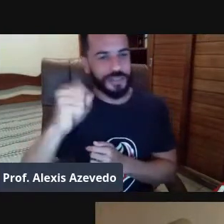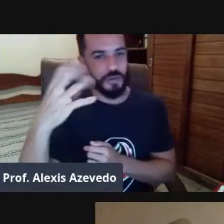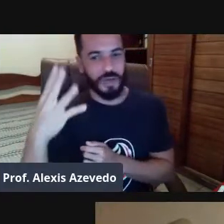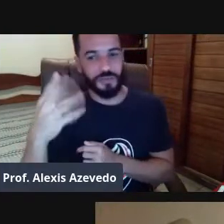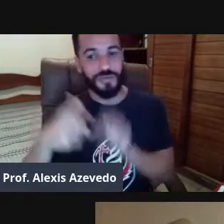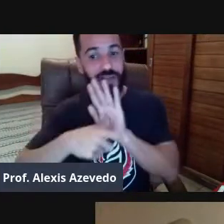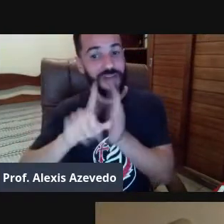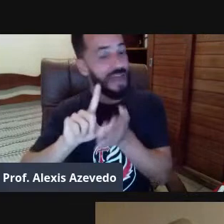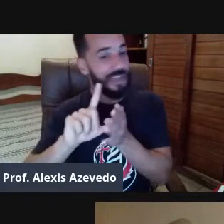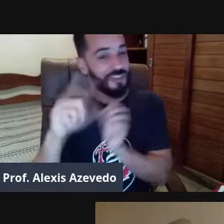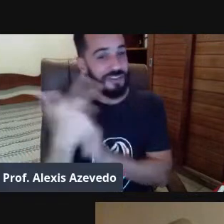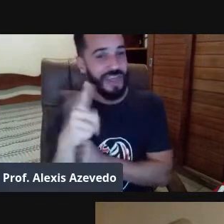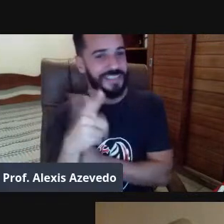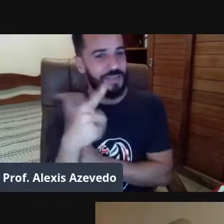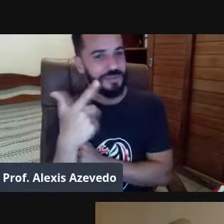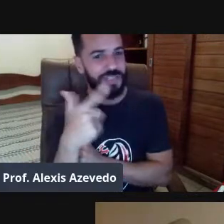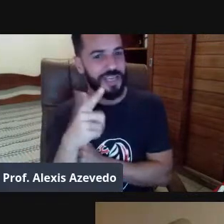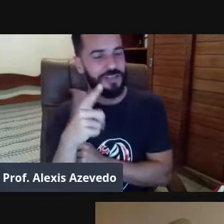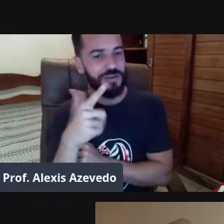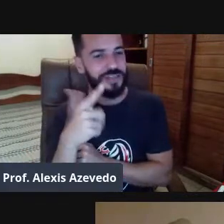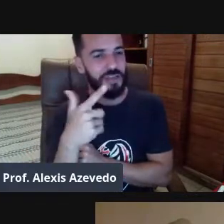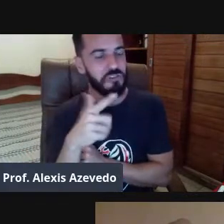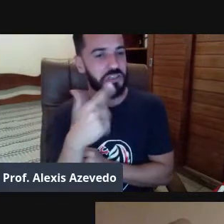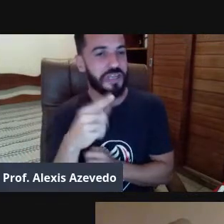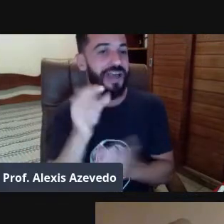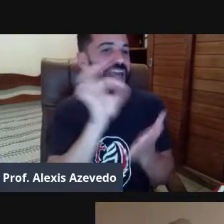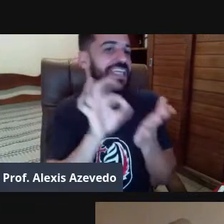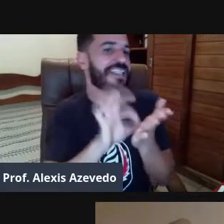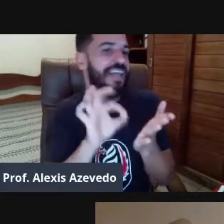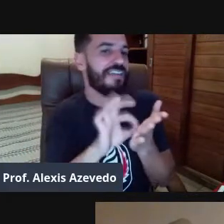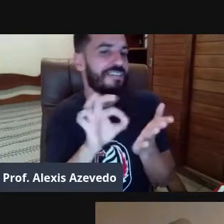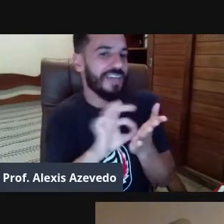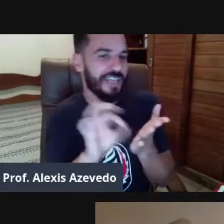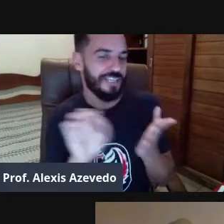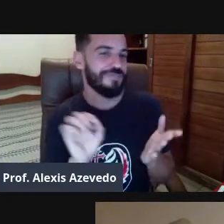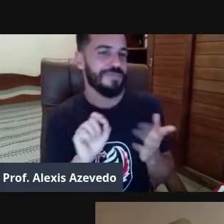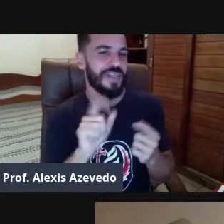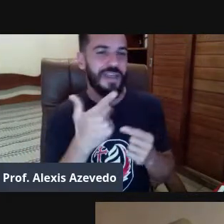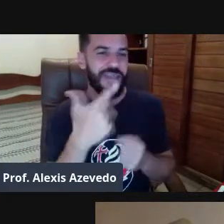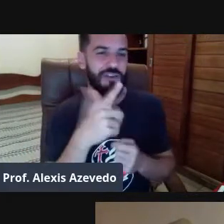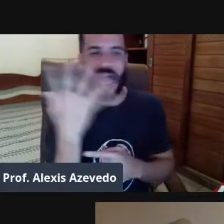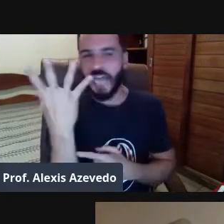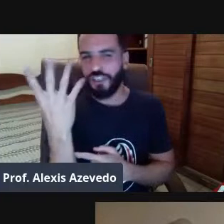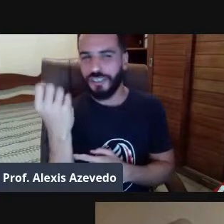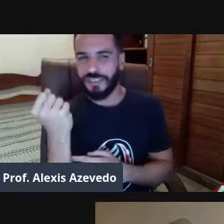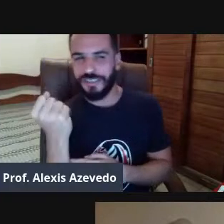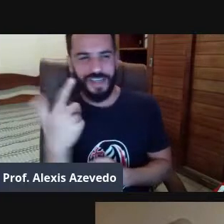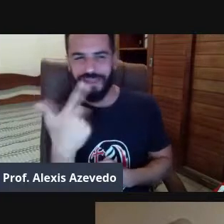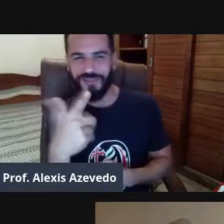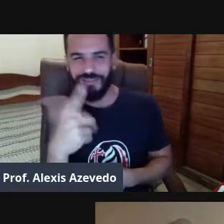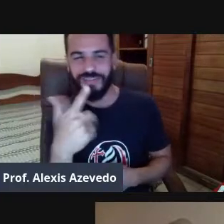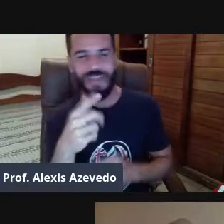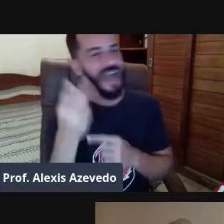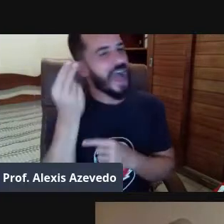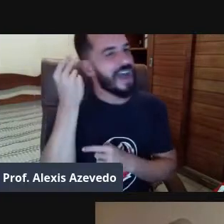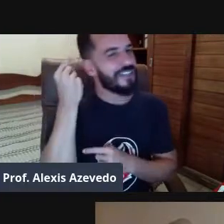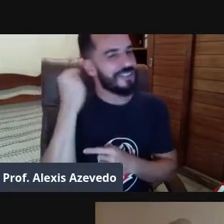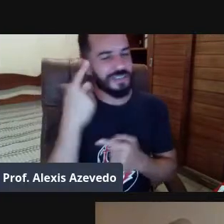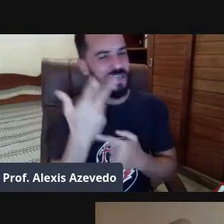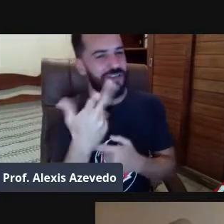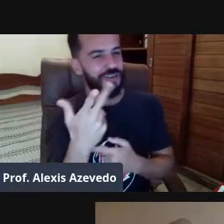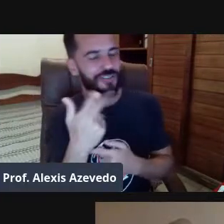prática de escrita como tem hoje, né? A coisa era muito delegada, assim, você produzia